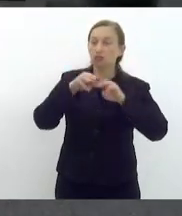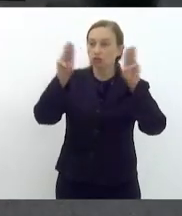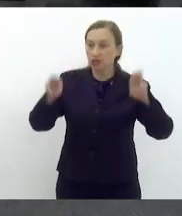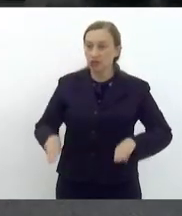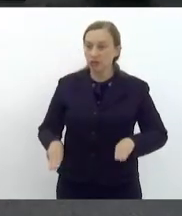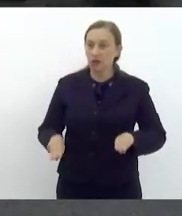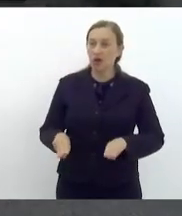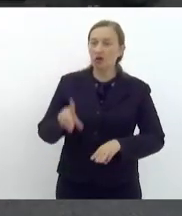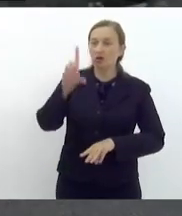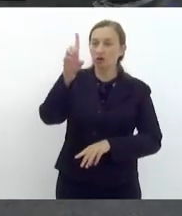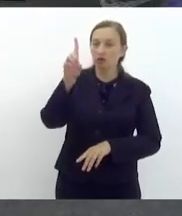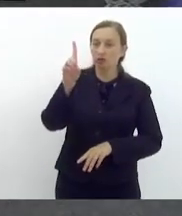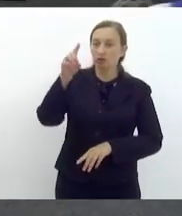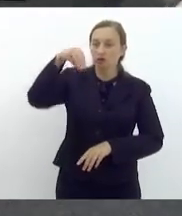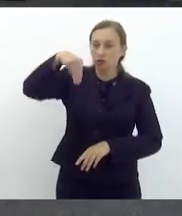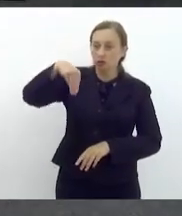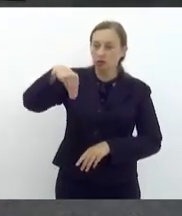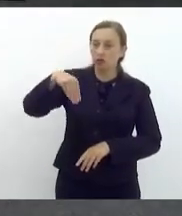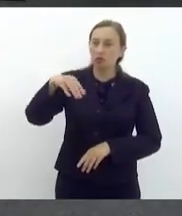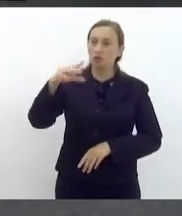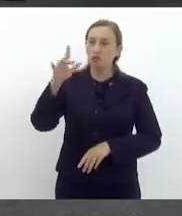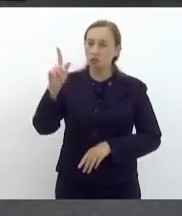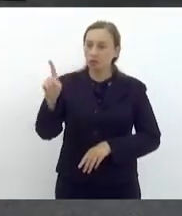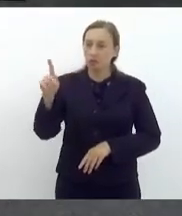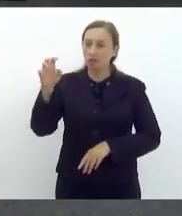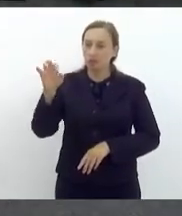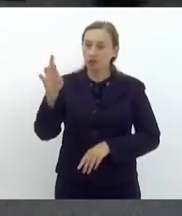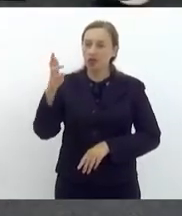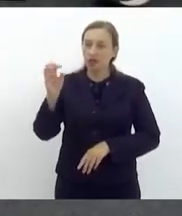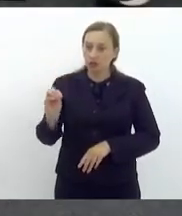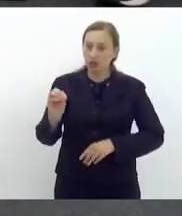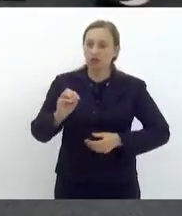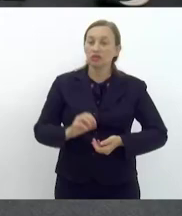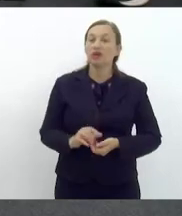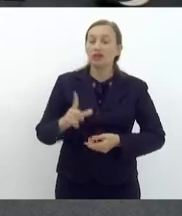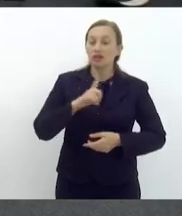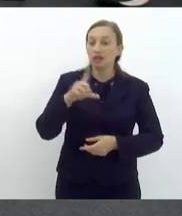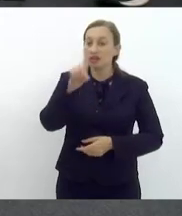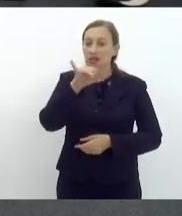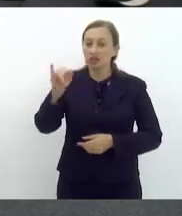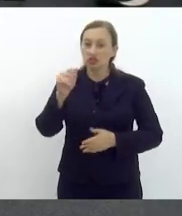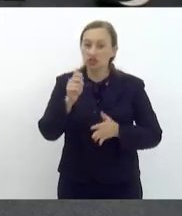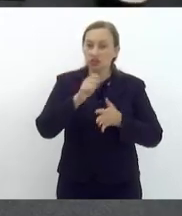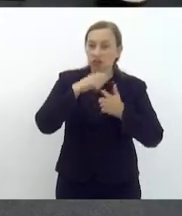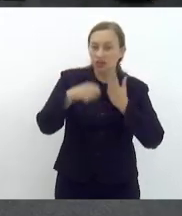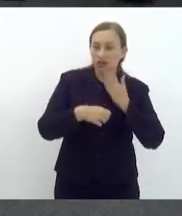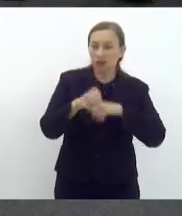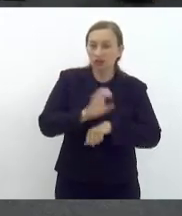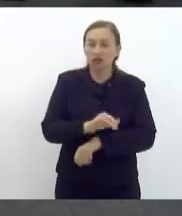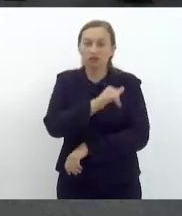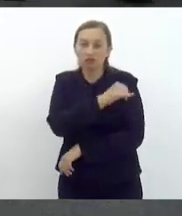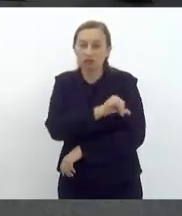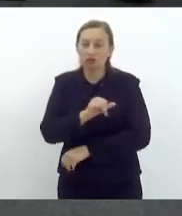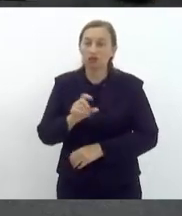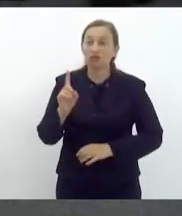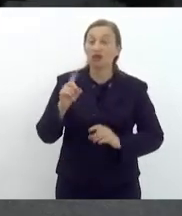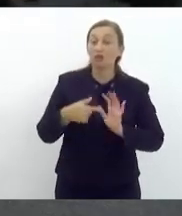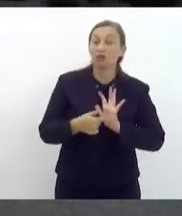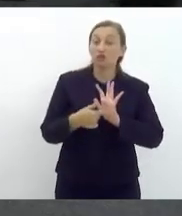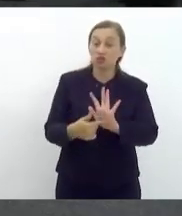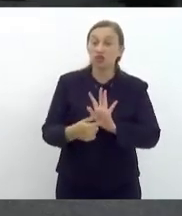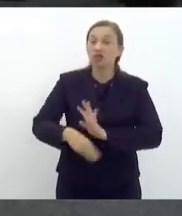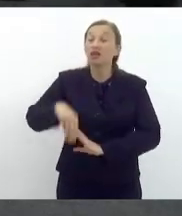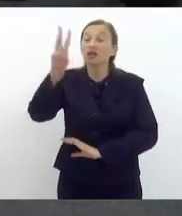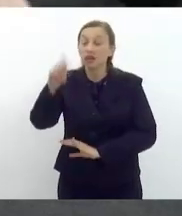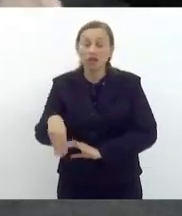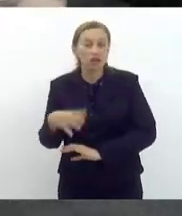desses 204 petropolitanos que lutaram. Então, ter essa data no nosso calendário oficial do Estado do Rio é mostrar para quem